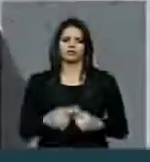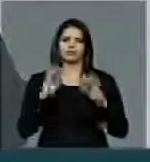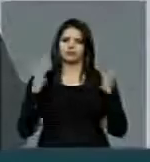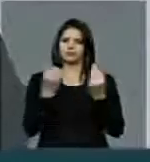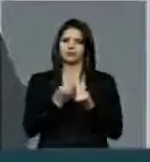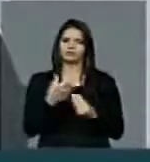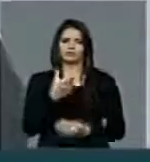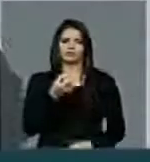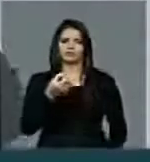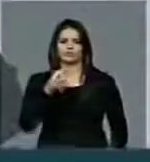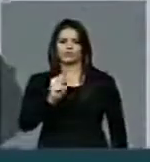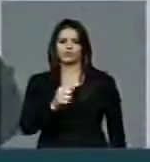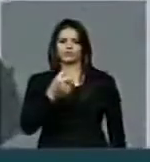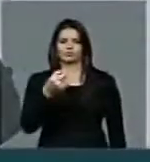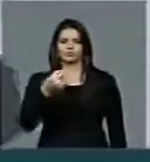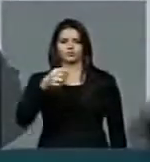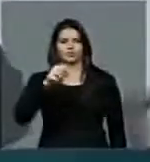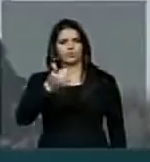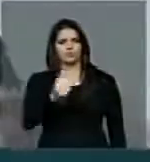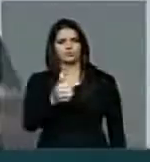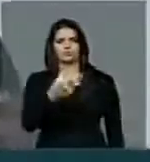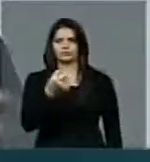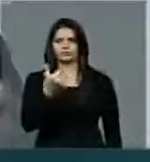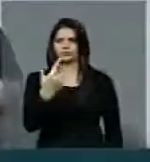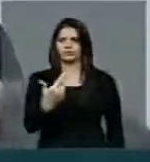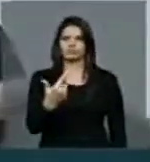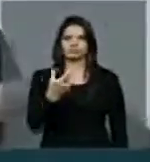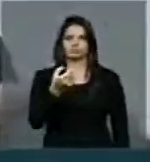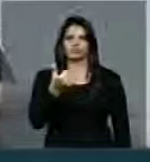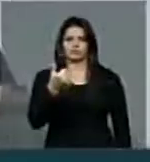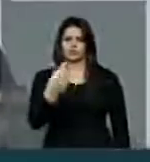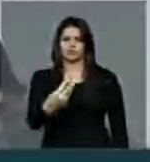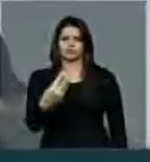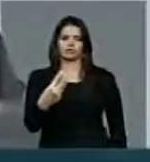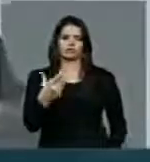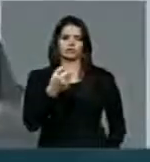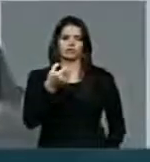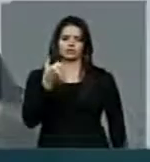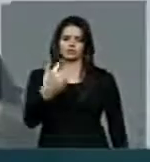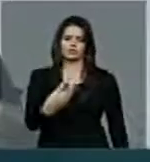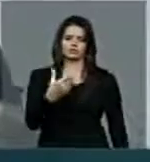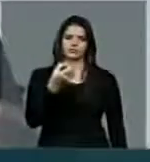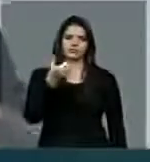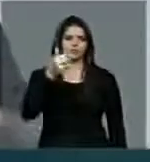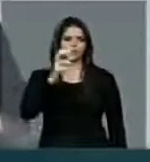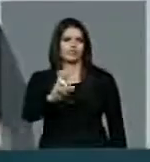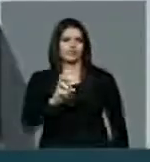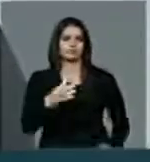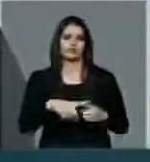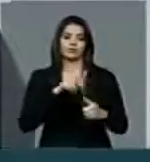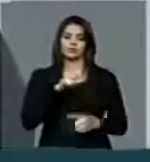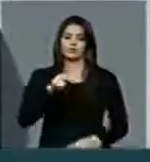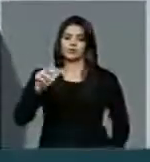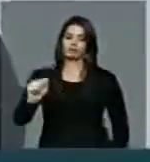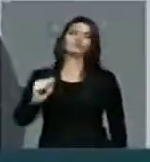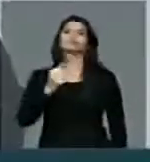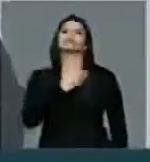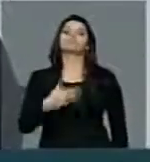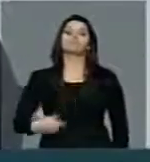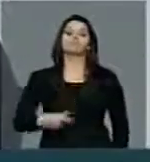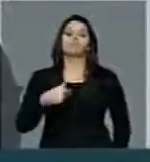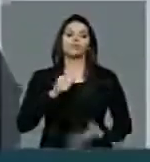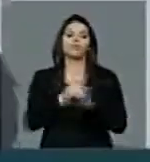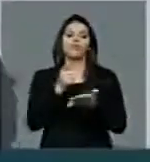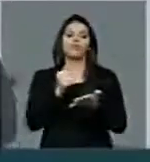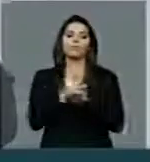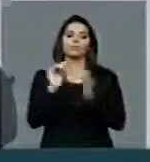2008, 2011, 2012, 2013, 2014, 2015. Está no PPA do governo a compra das